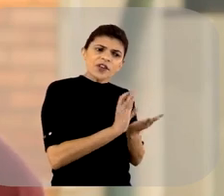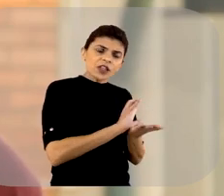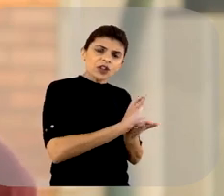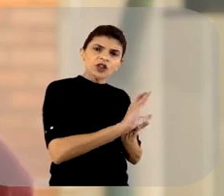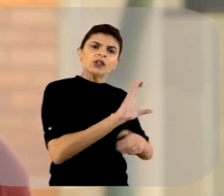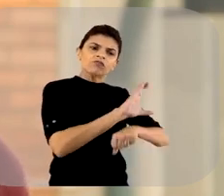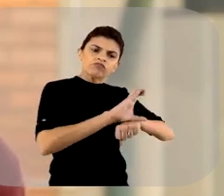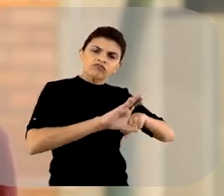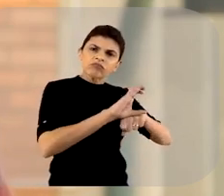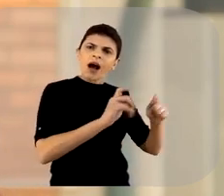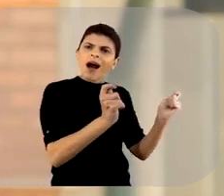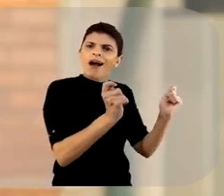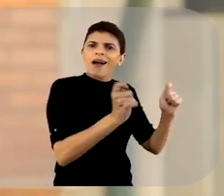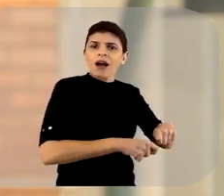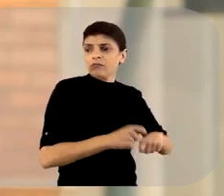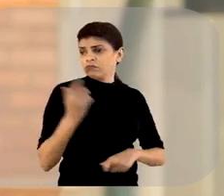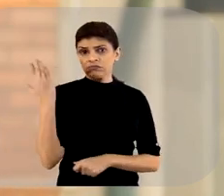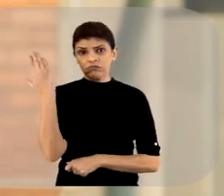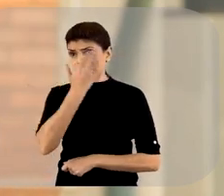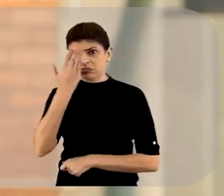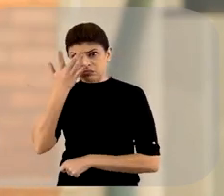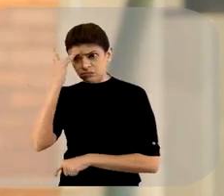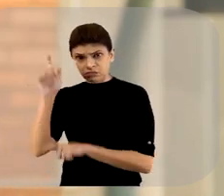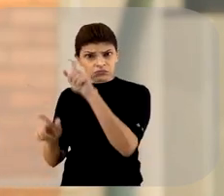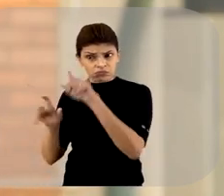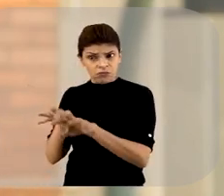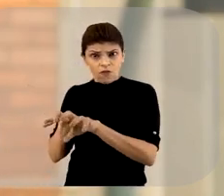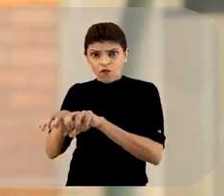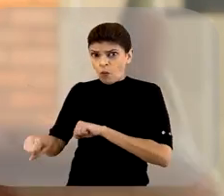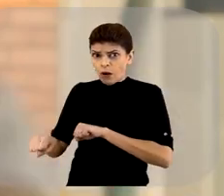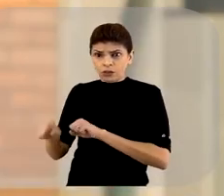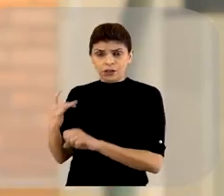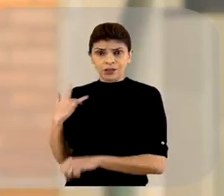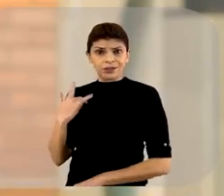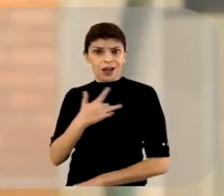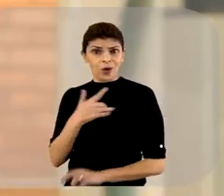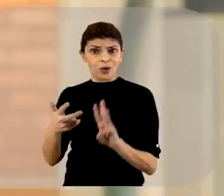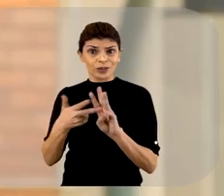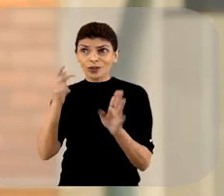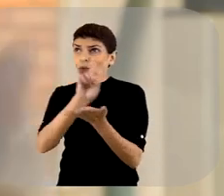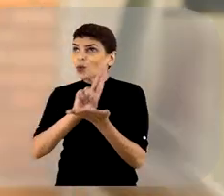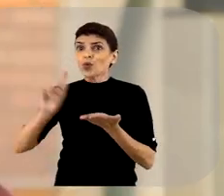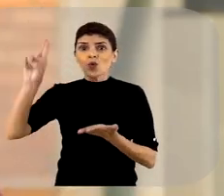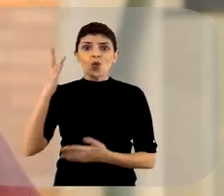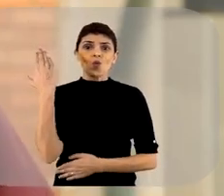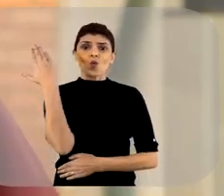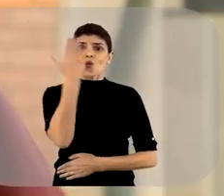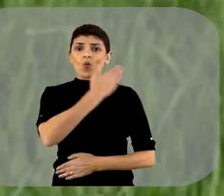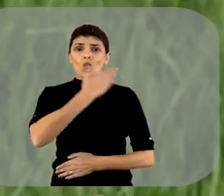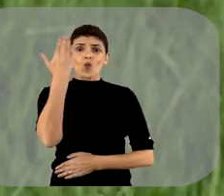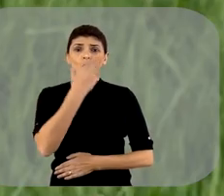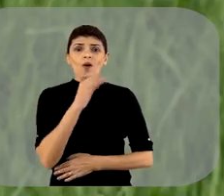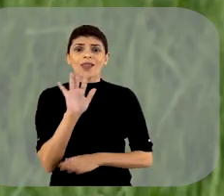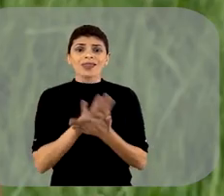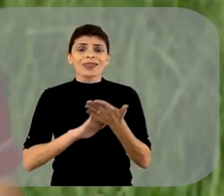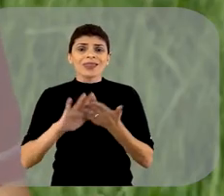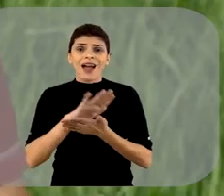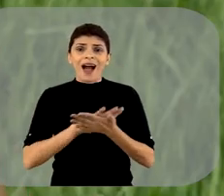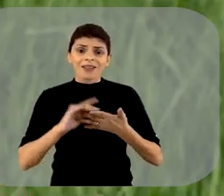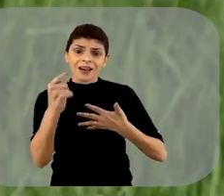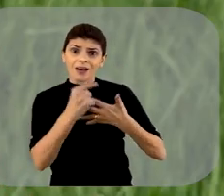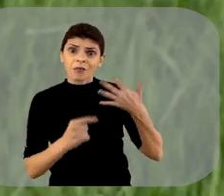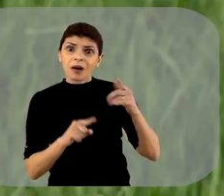das pessoas. Você não vê formação de pessoal para a saúde indígena, nem nas universidades e nem no serviço. Eu vejo